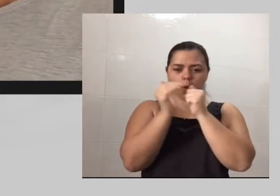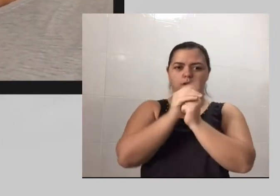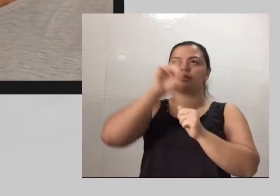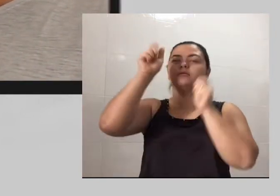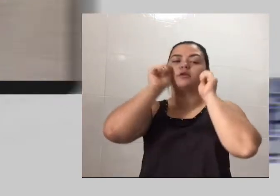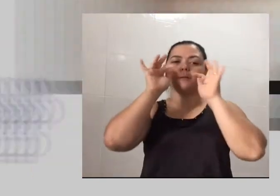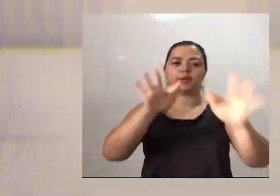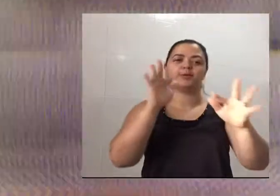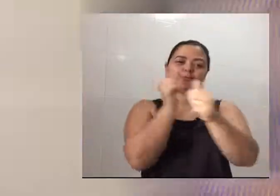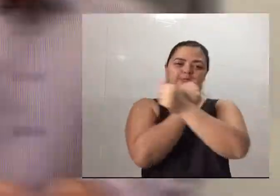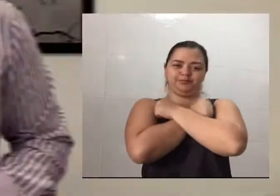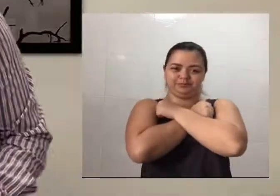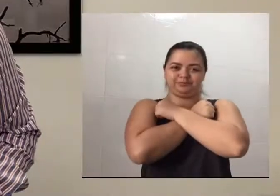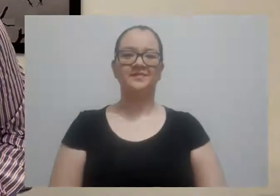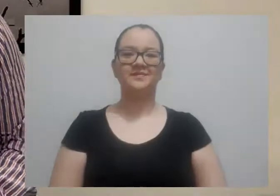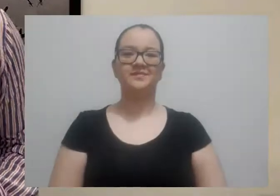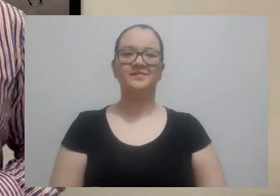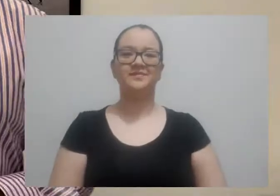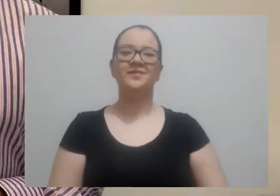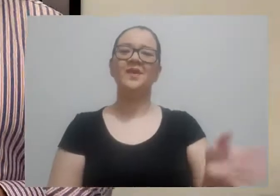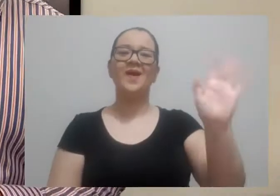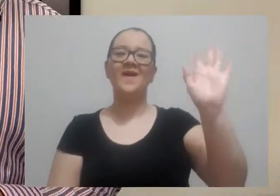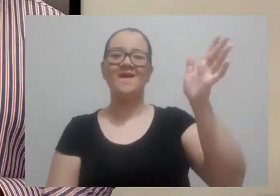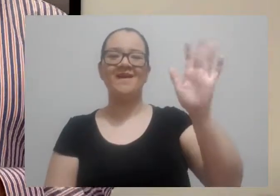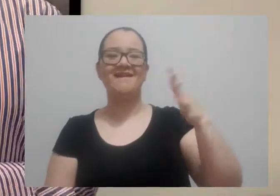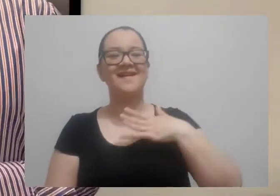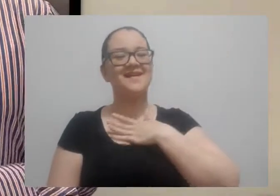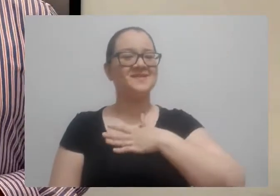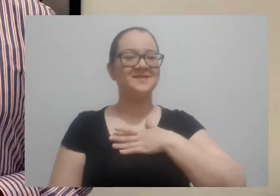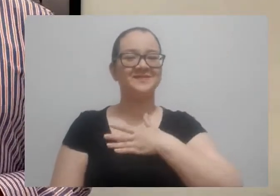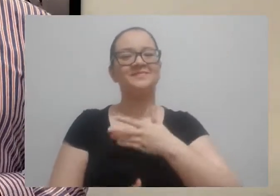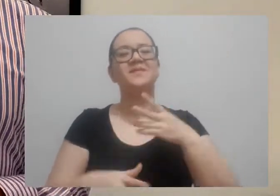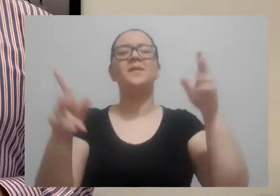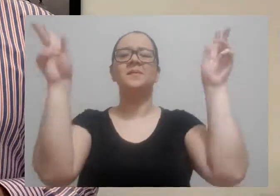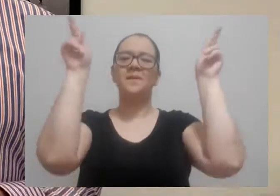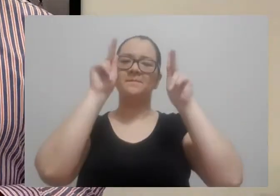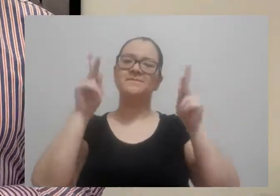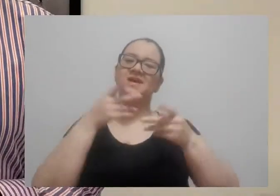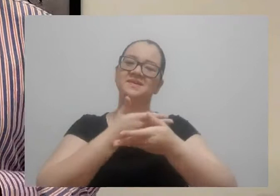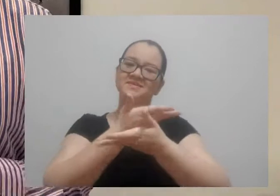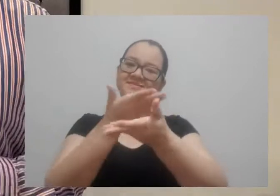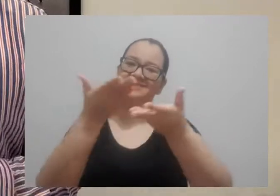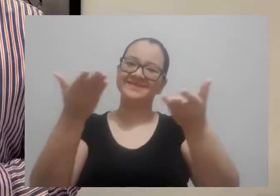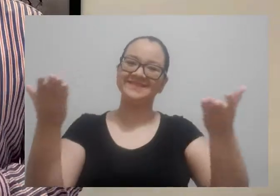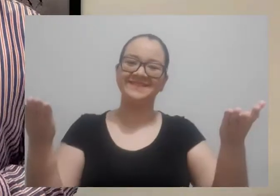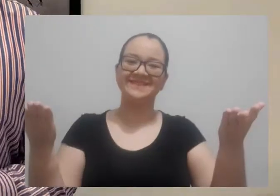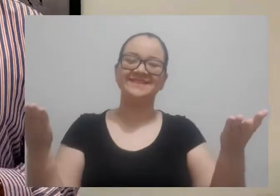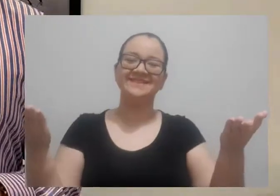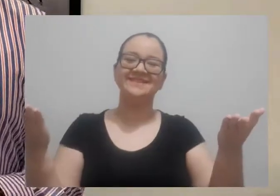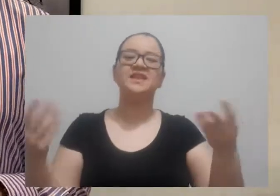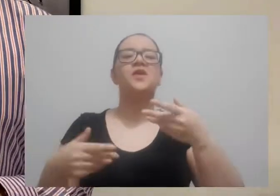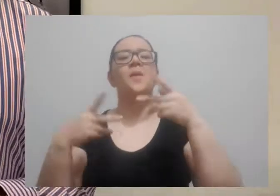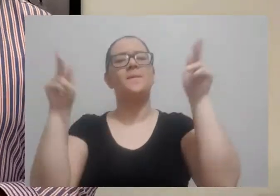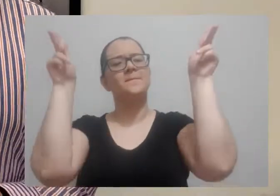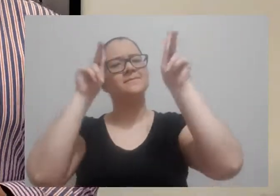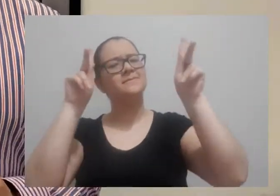grande abraço. Olá, meus queridos, paz seja convosco, paz seja com vocês, paz seja